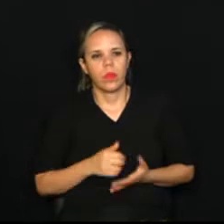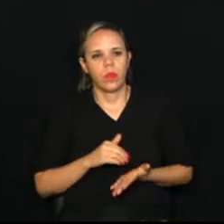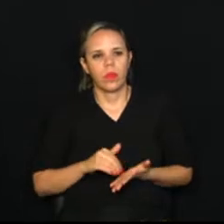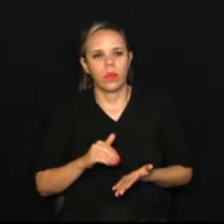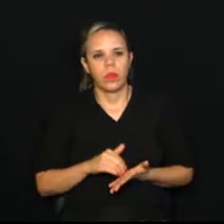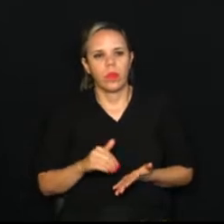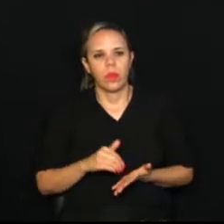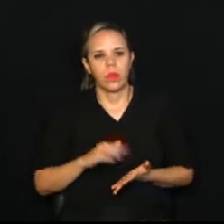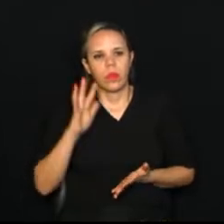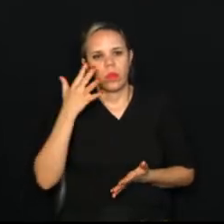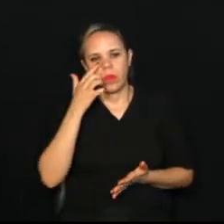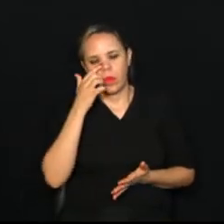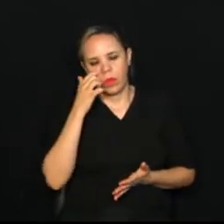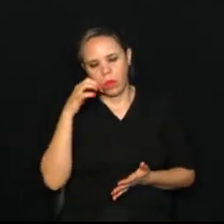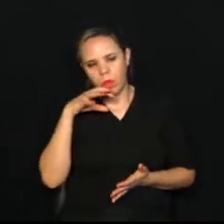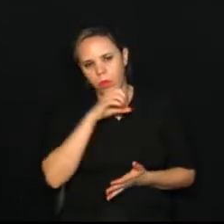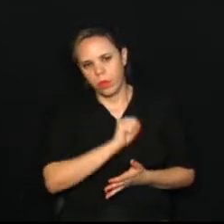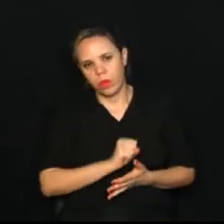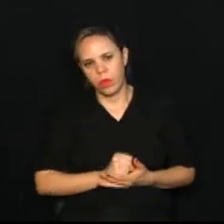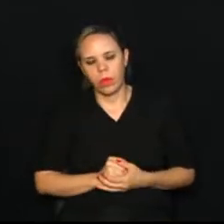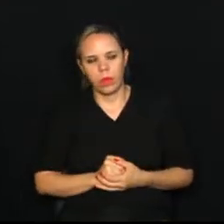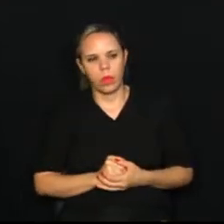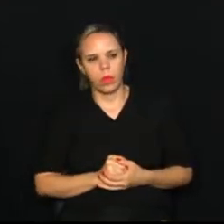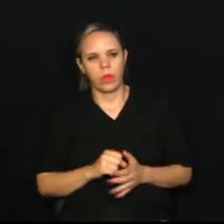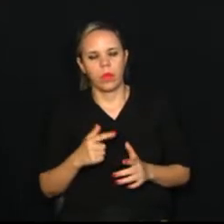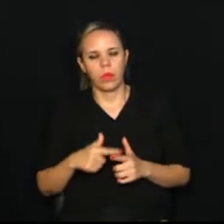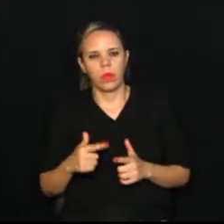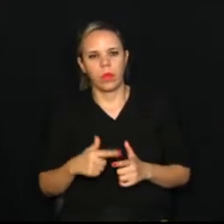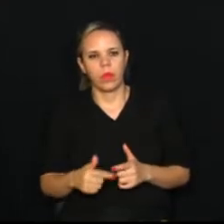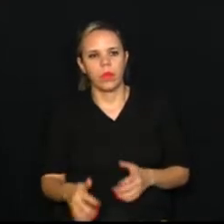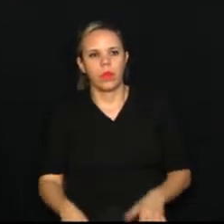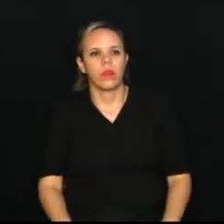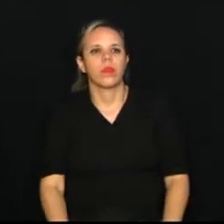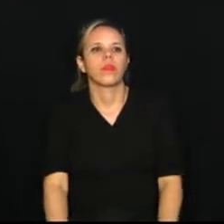para a solução mais imediata dos problemas.